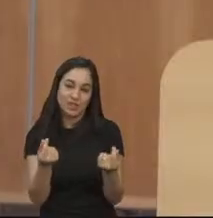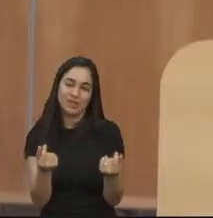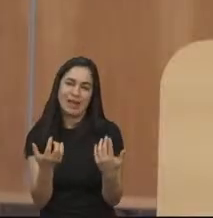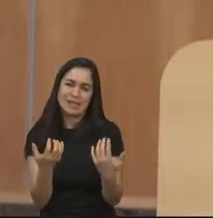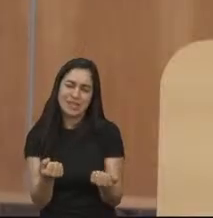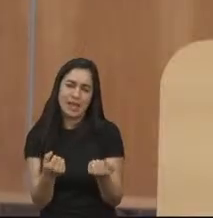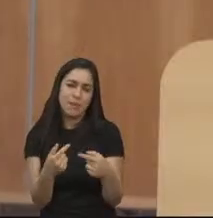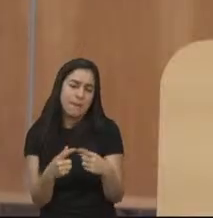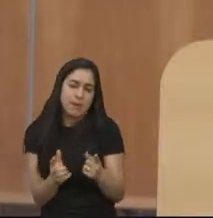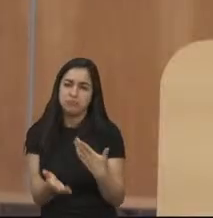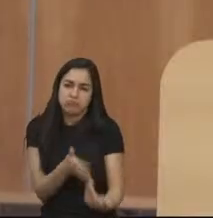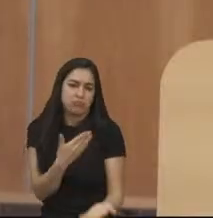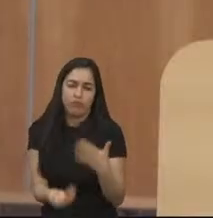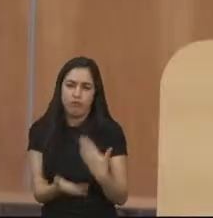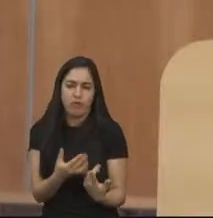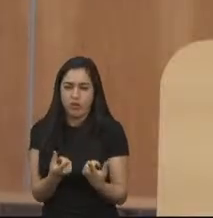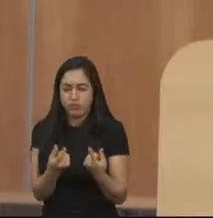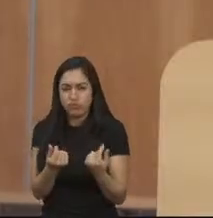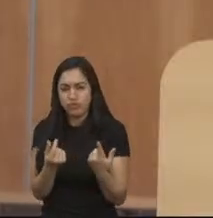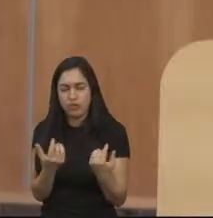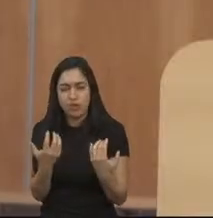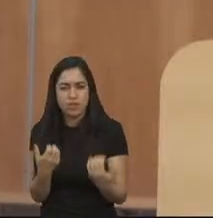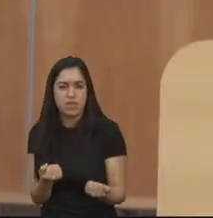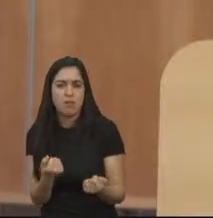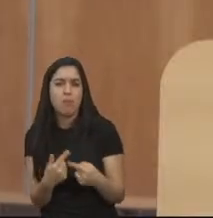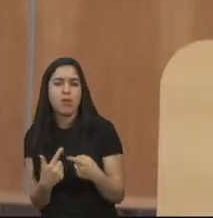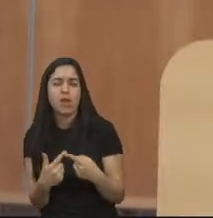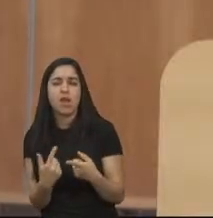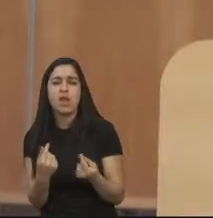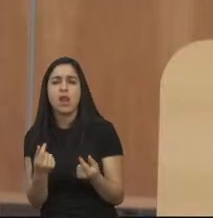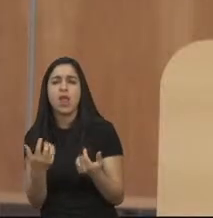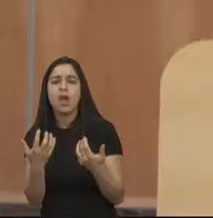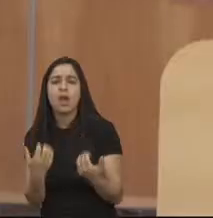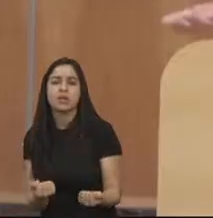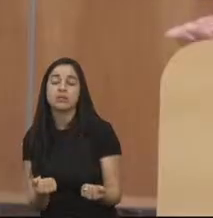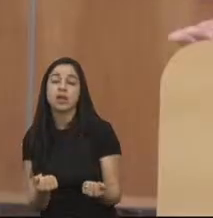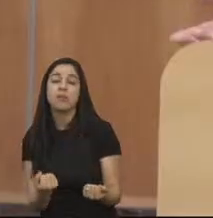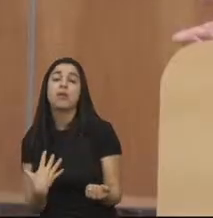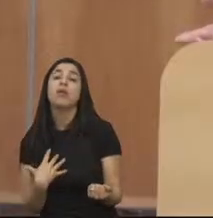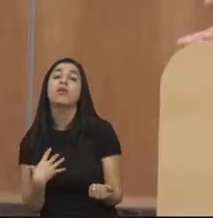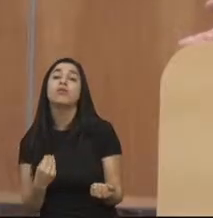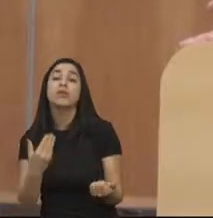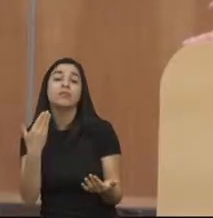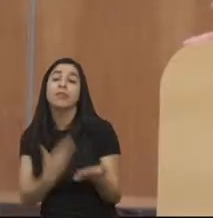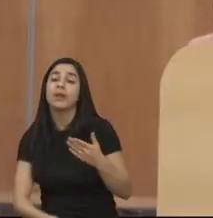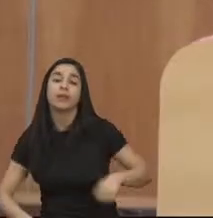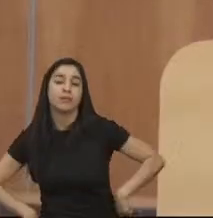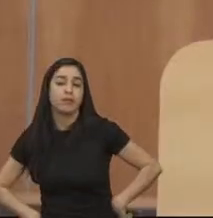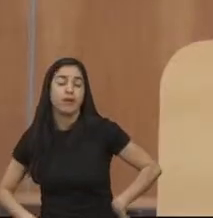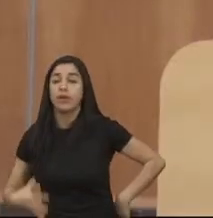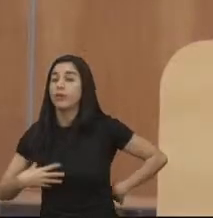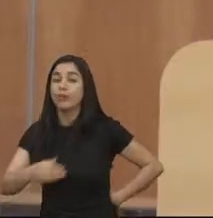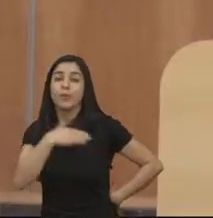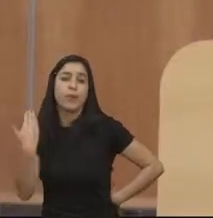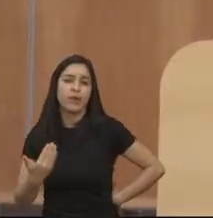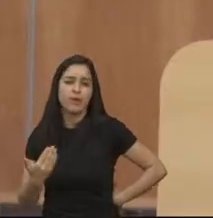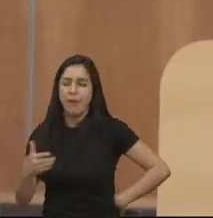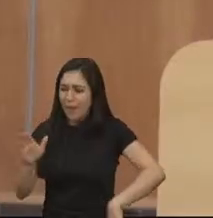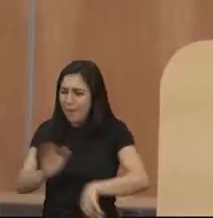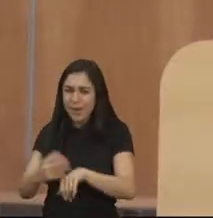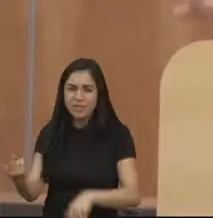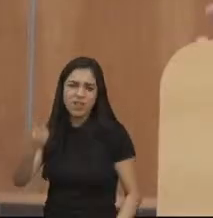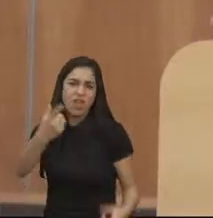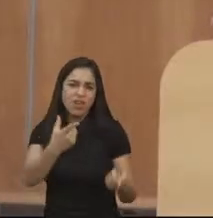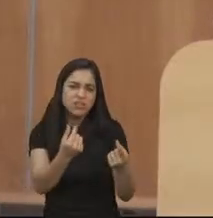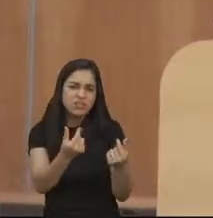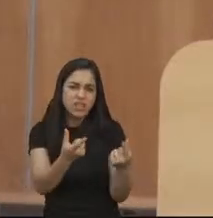adianta nada ficar com esse dinheiro. Porque quando põe a mão no dinheiro, lembra no filho que perdeu. Filho vale muito mais do que